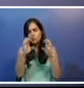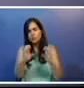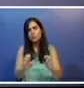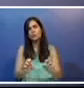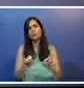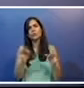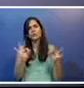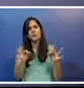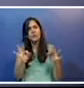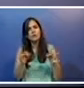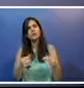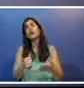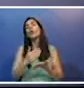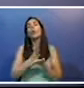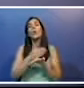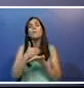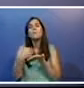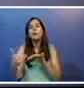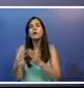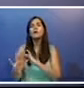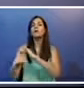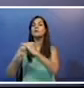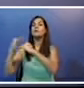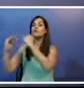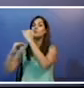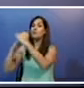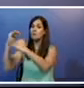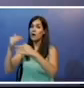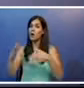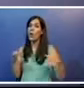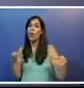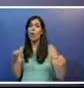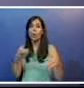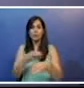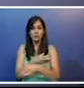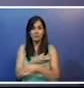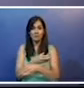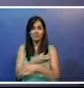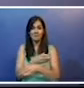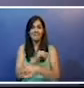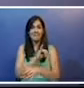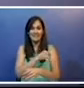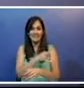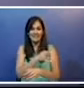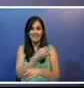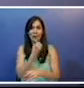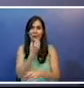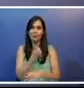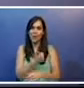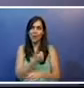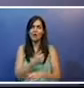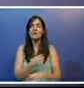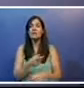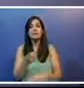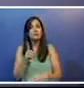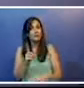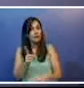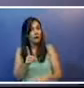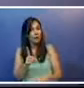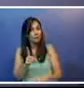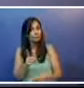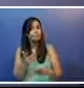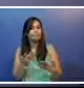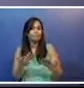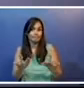texto, introdução, desenvolvimento e conclusão? Se sim, bom. Se não, então tem que dar